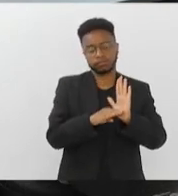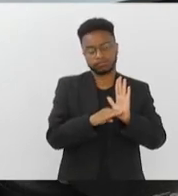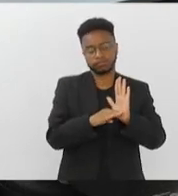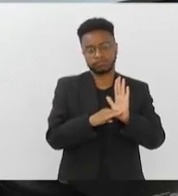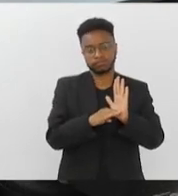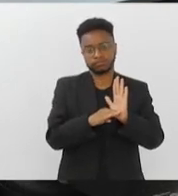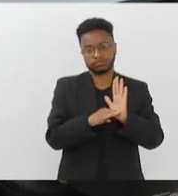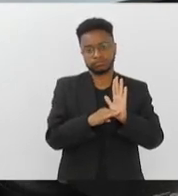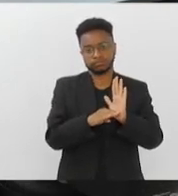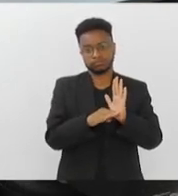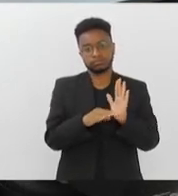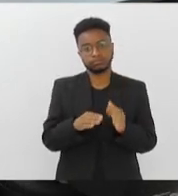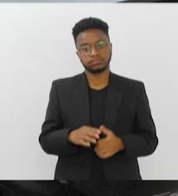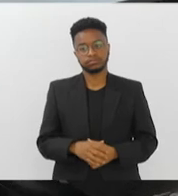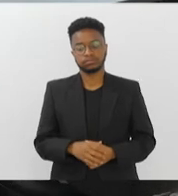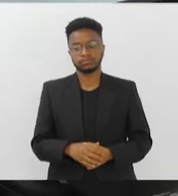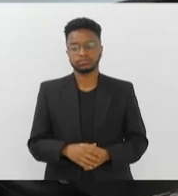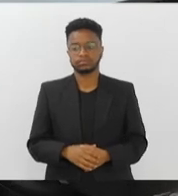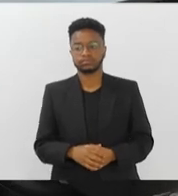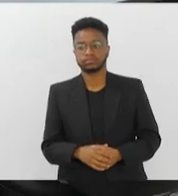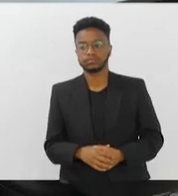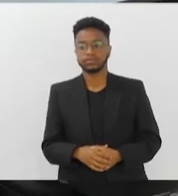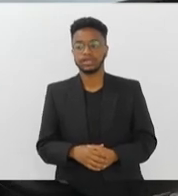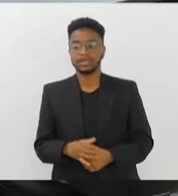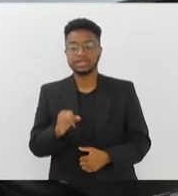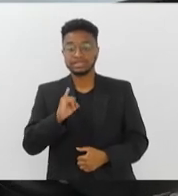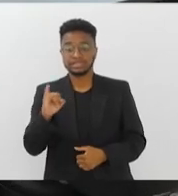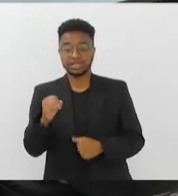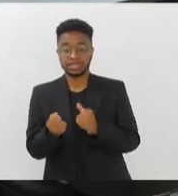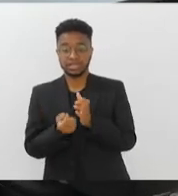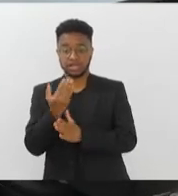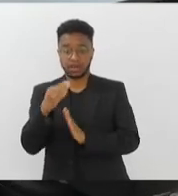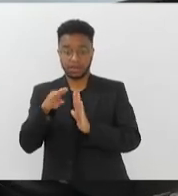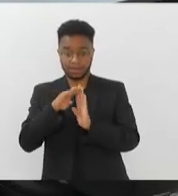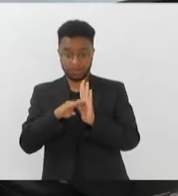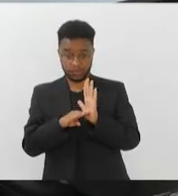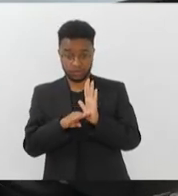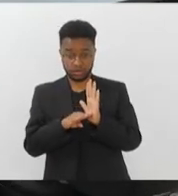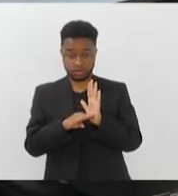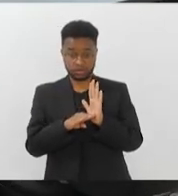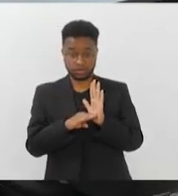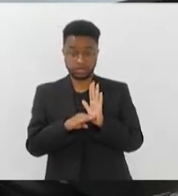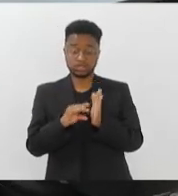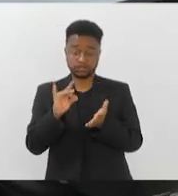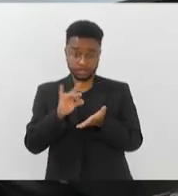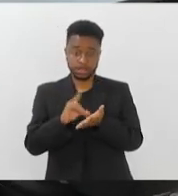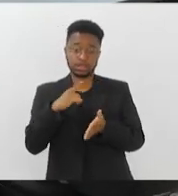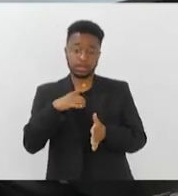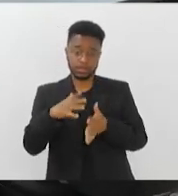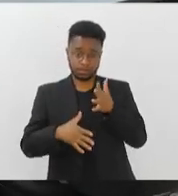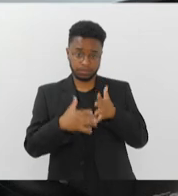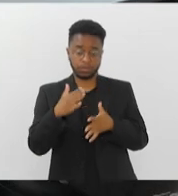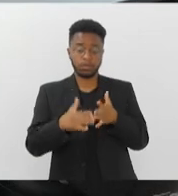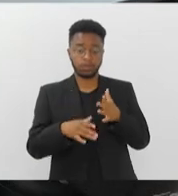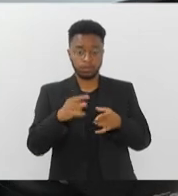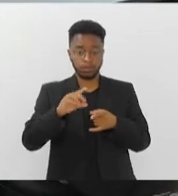Né? Mas a mesma criando, redação. Deputado Luiz Paulo, criando o programa, na verdade, vai haver uma prejudicabilidade em razão